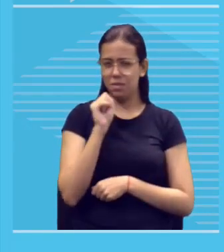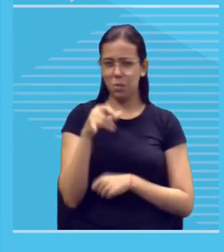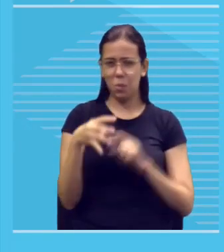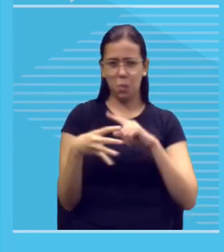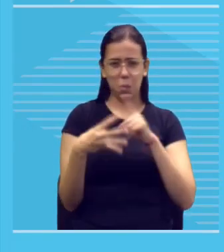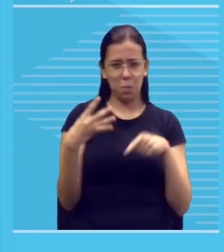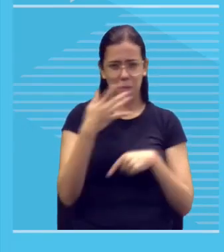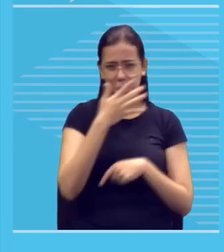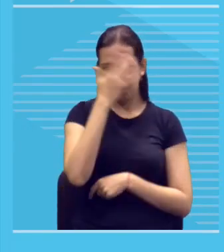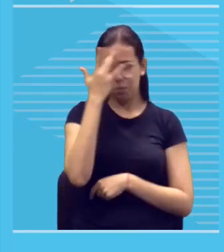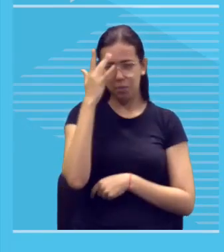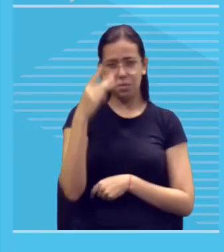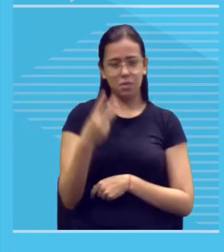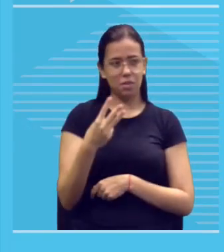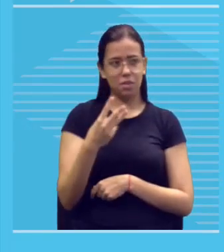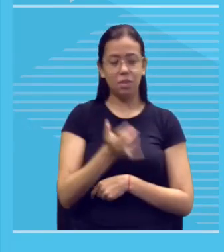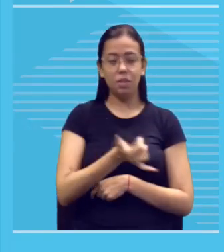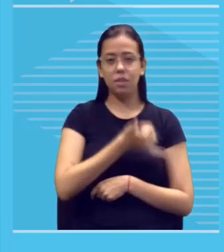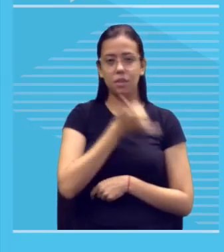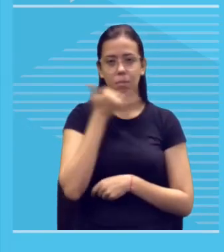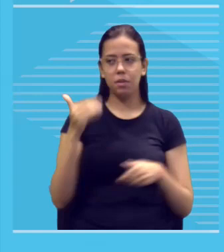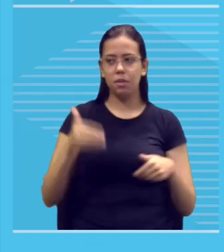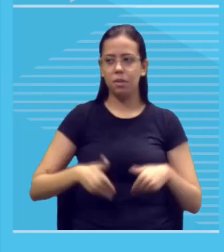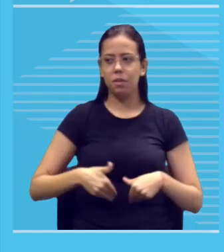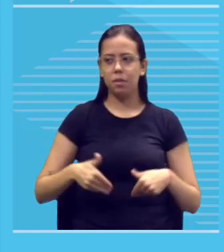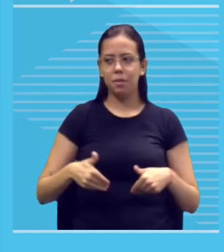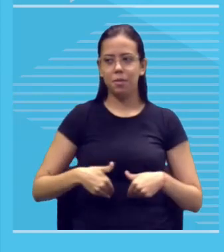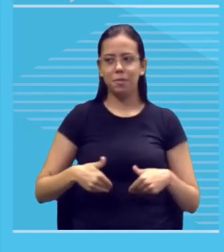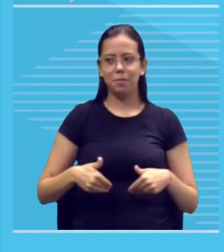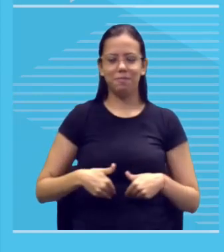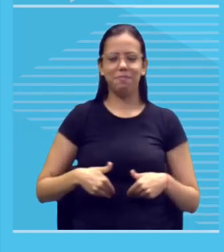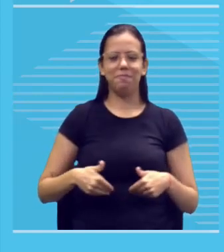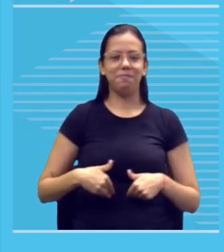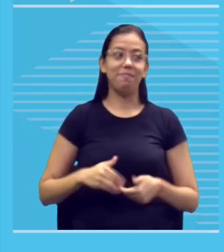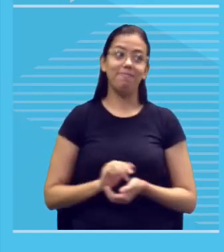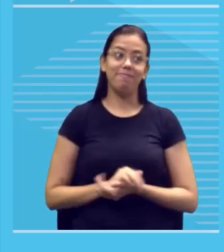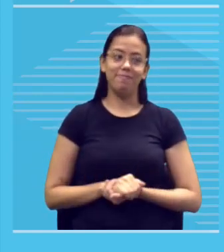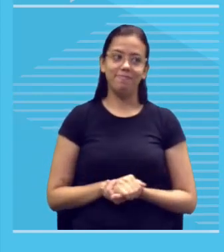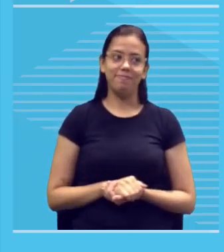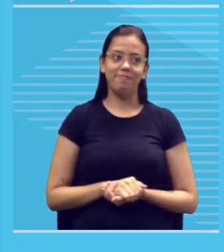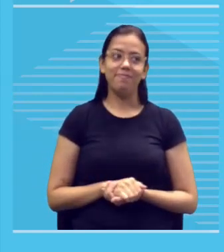ou três dependendo da Fome dessas três pessoas